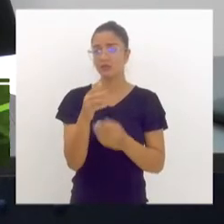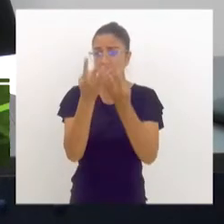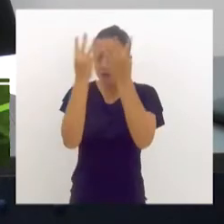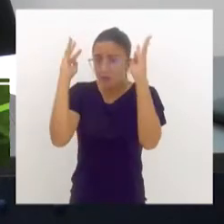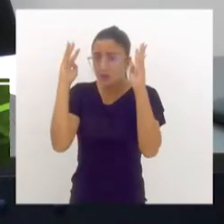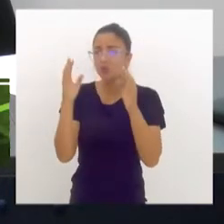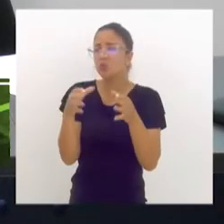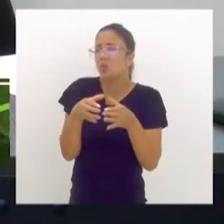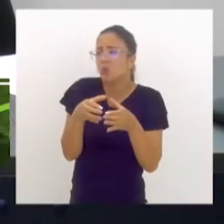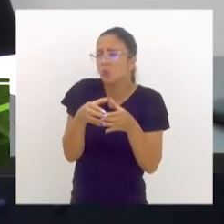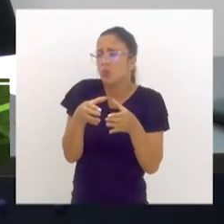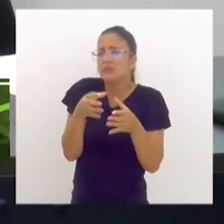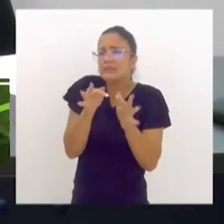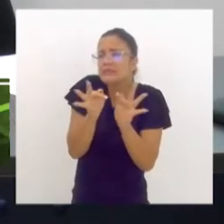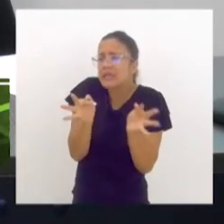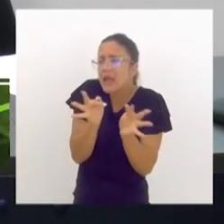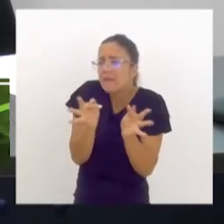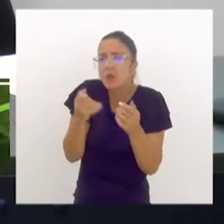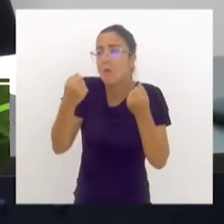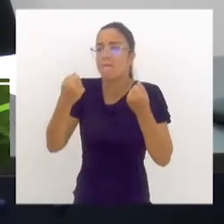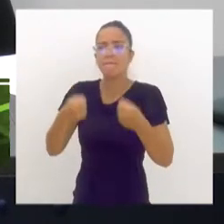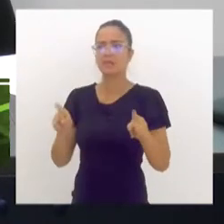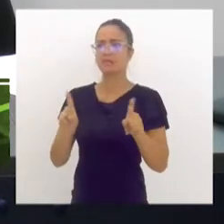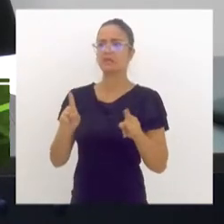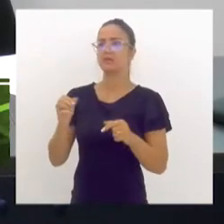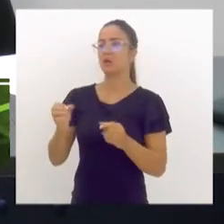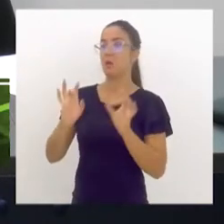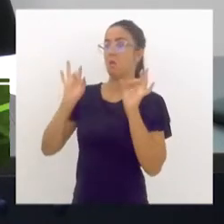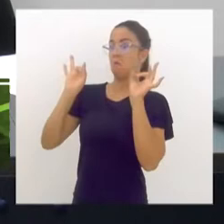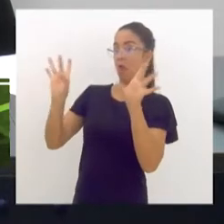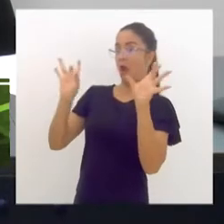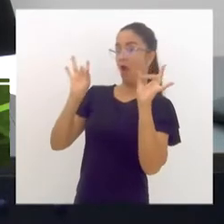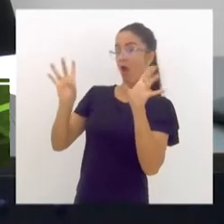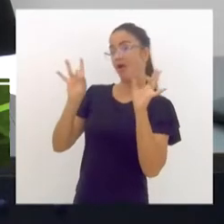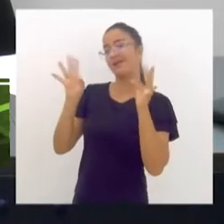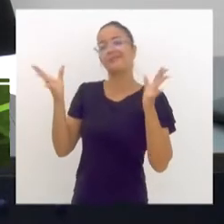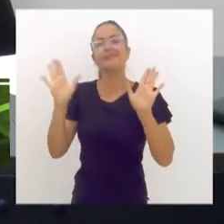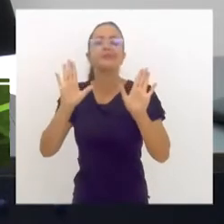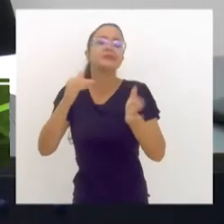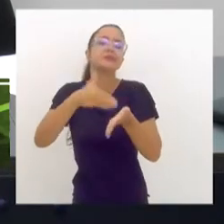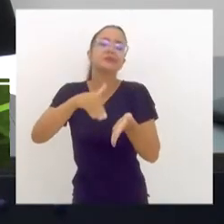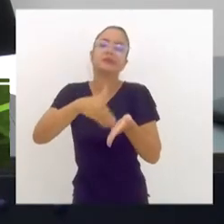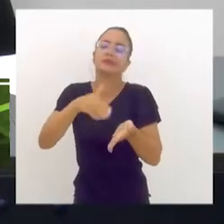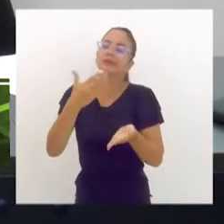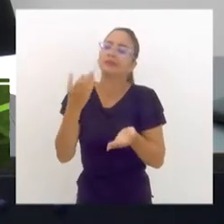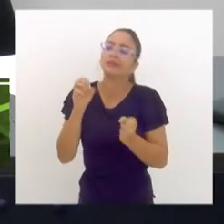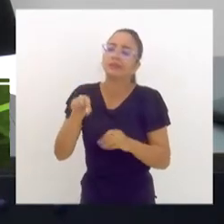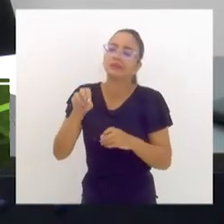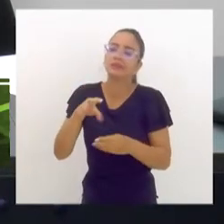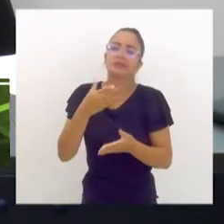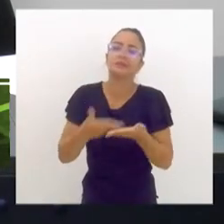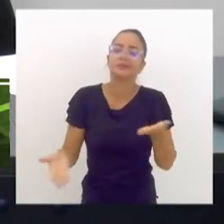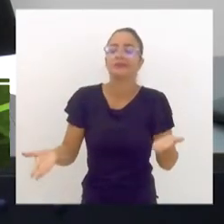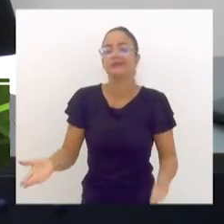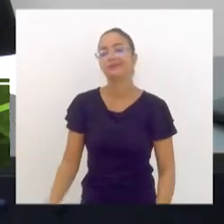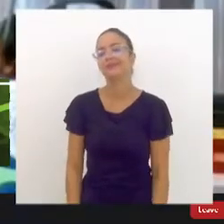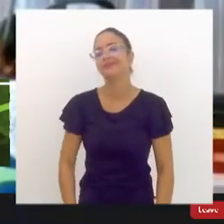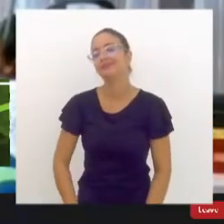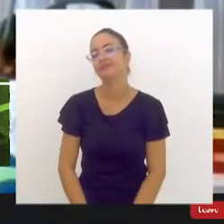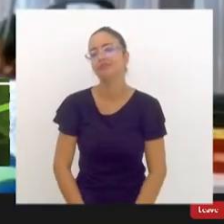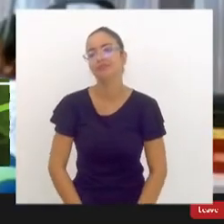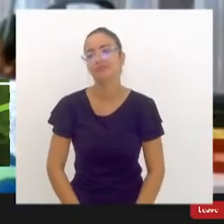a Secretaria de Educação perdeu e vem aí, né, fazendo algumas questões pontuais.